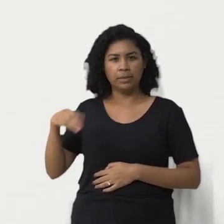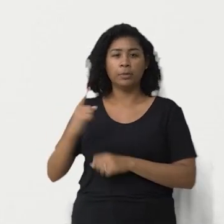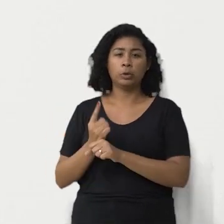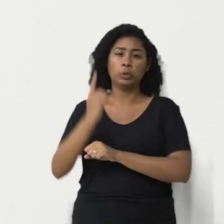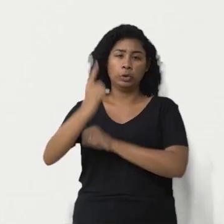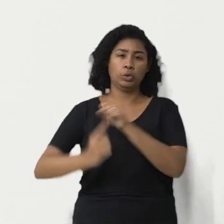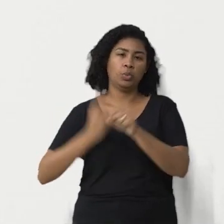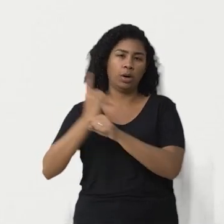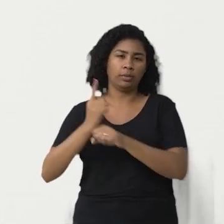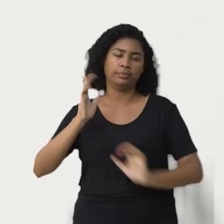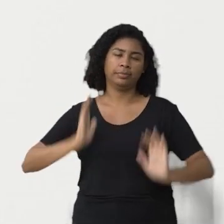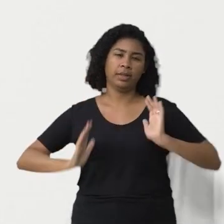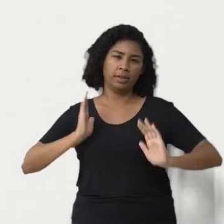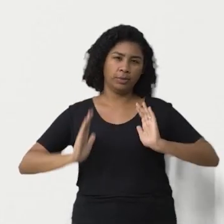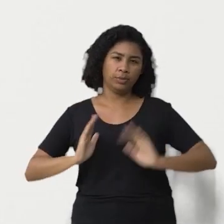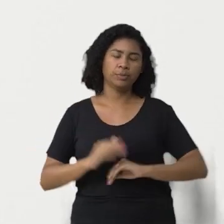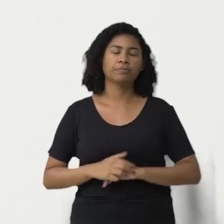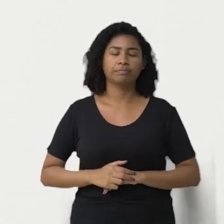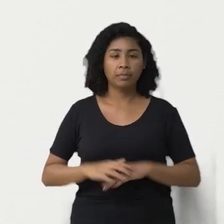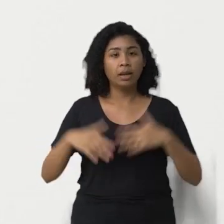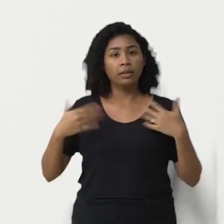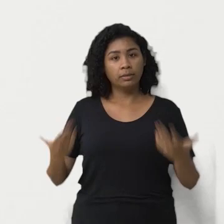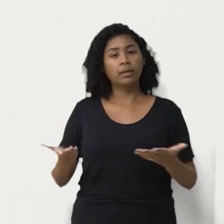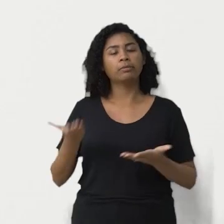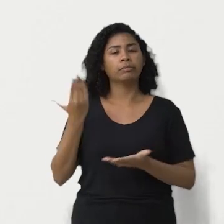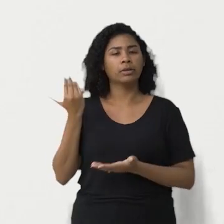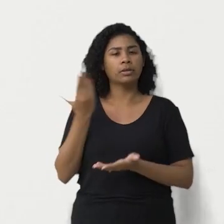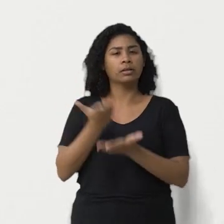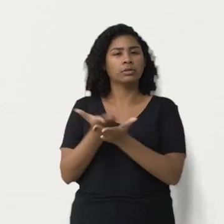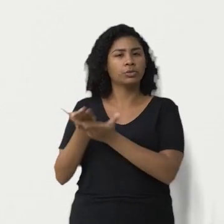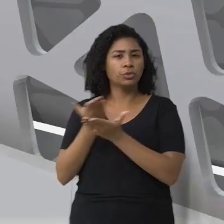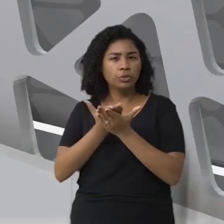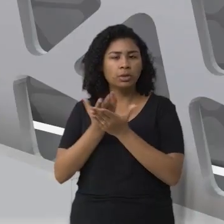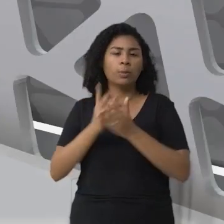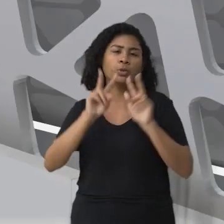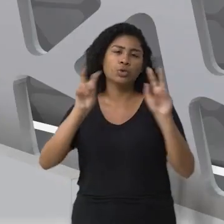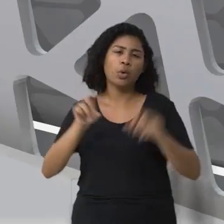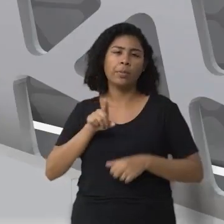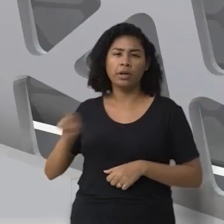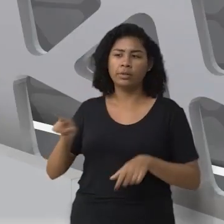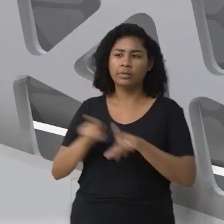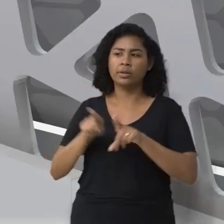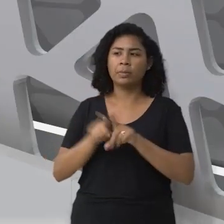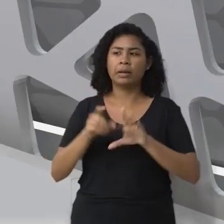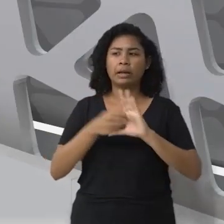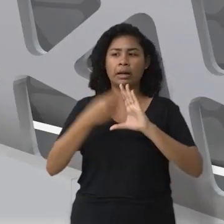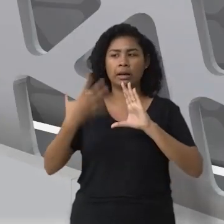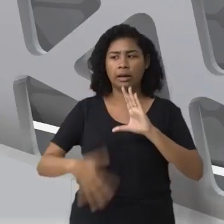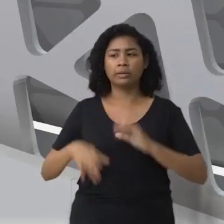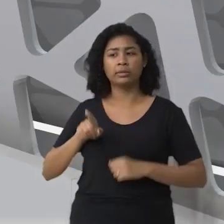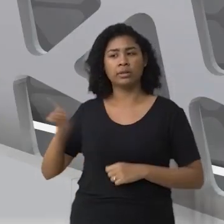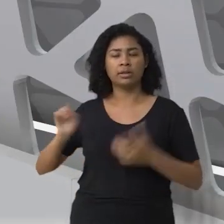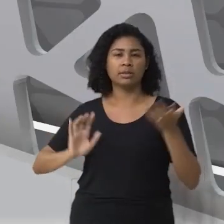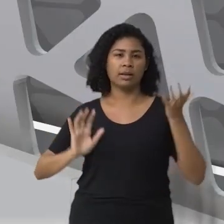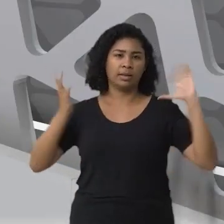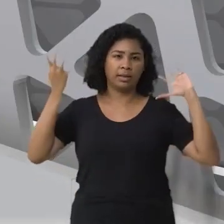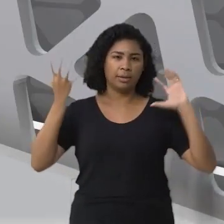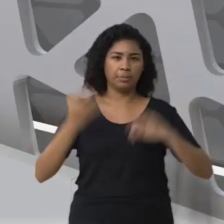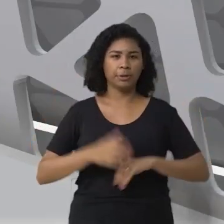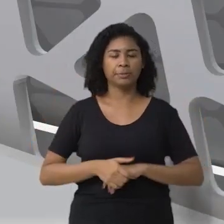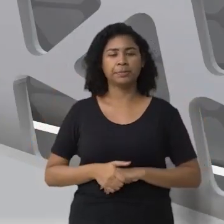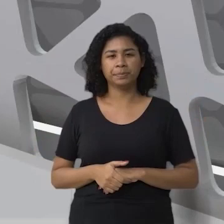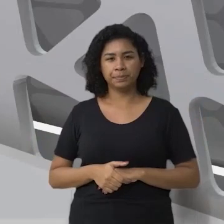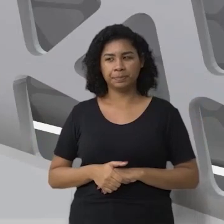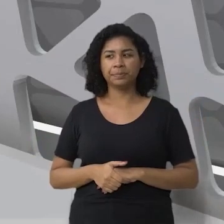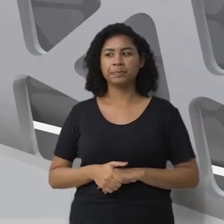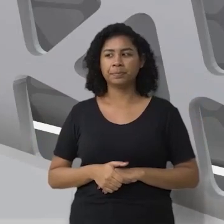por ano, tá certo? Também estudamos e verificamos essas características do clima equatorial,